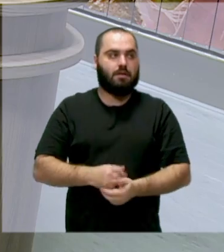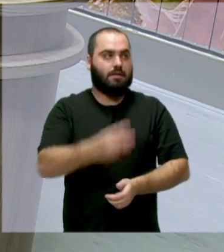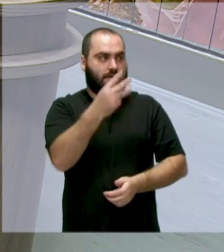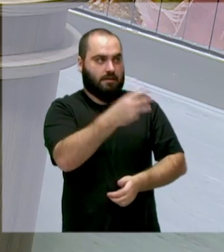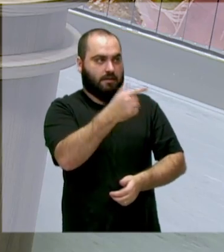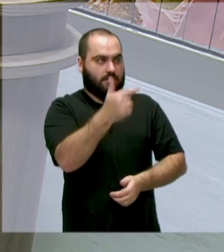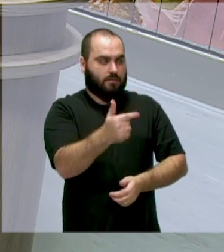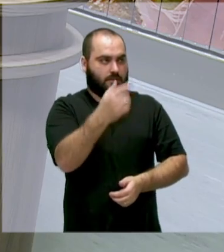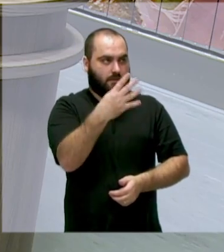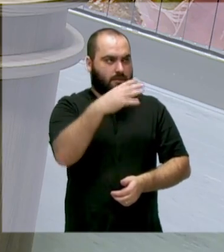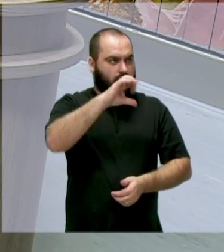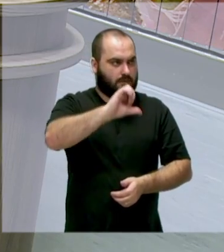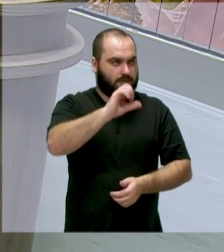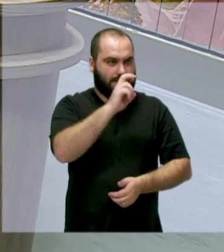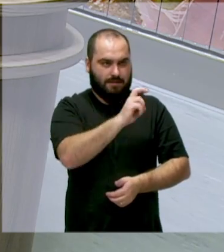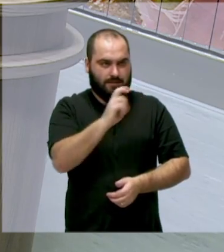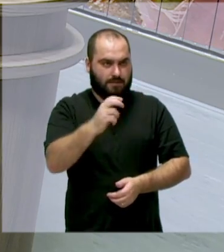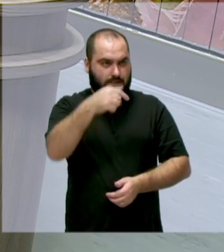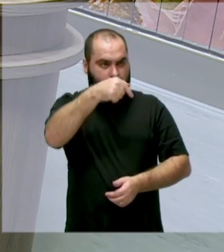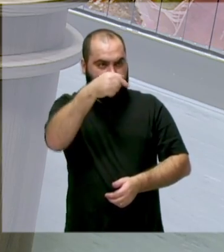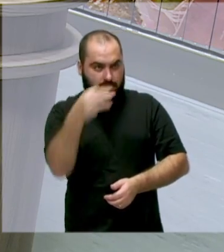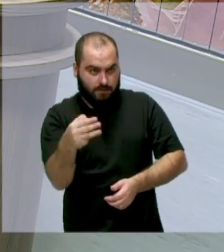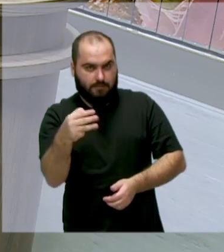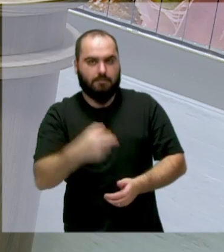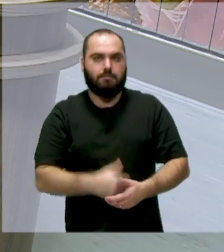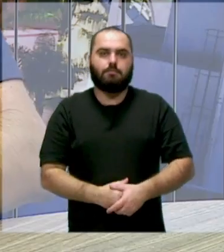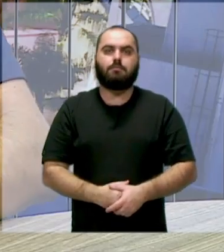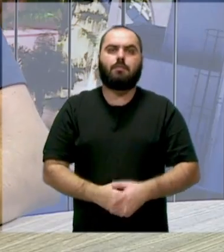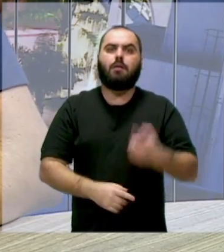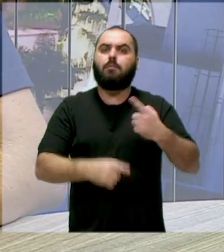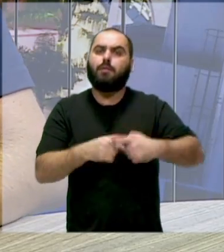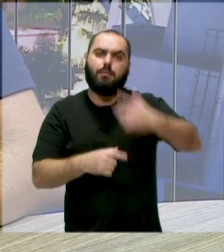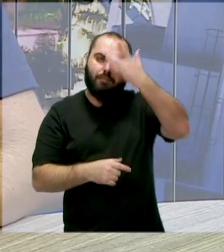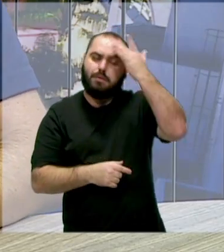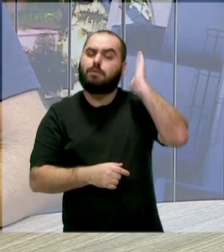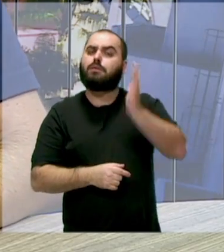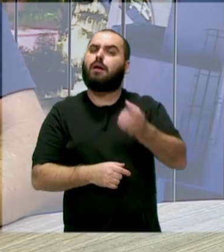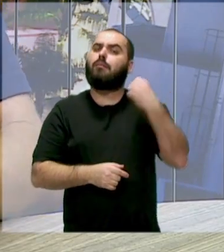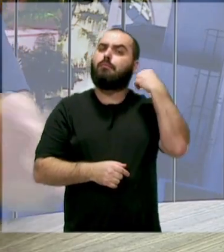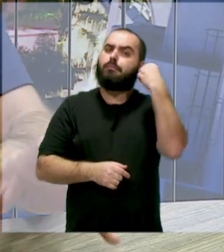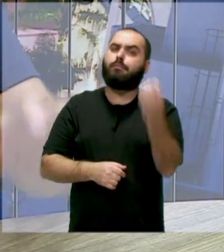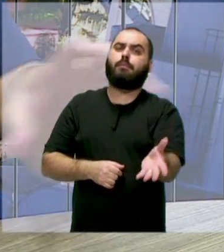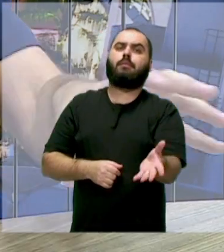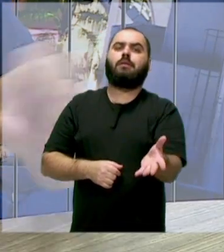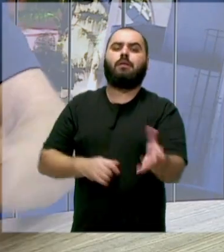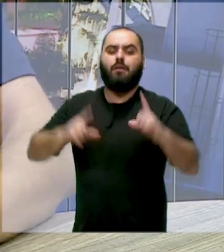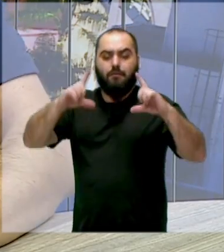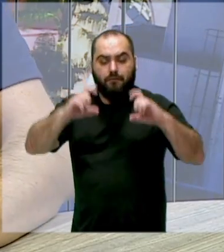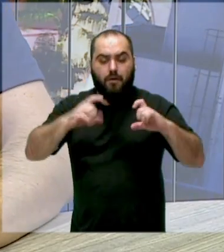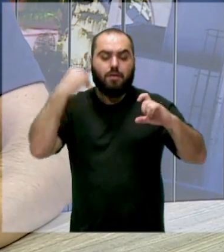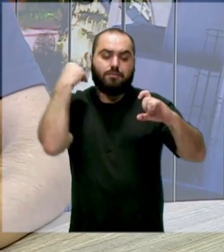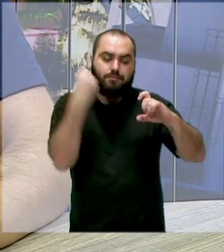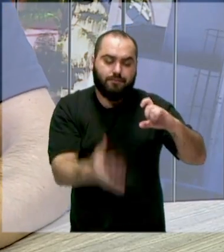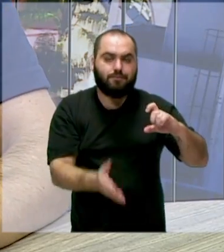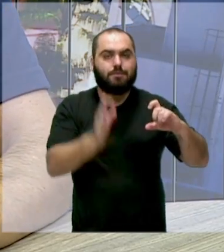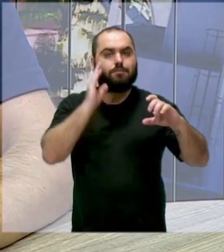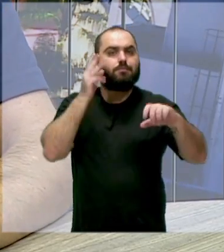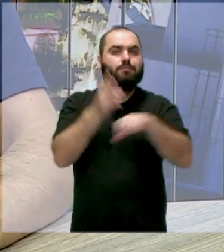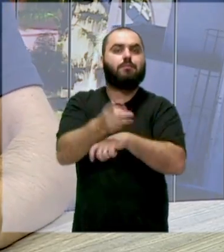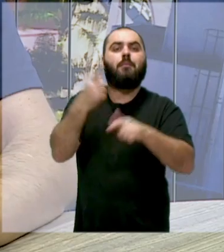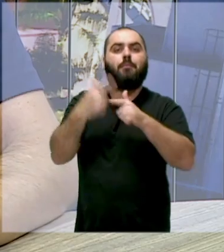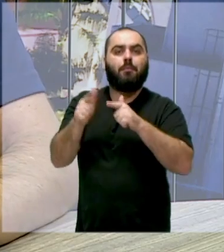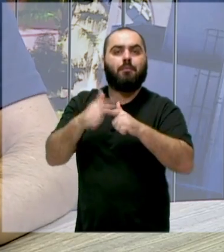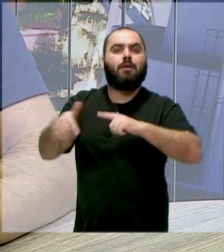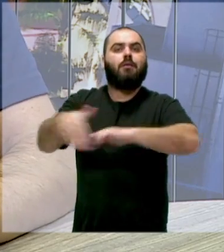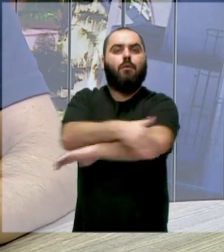49 55 73. Porque daí a pessoa já manda geralmente hoje já bate a foto, já manda, esse é o problema, na rua tal. A